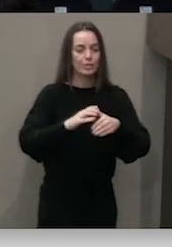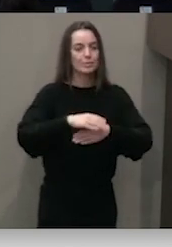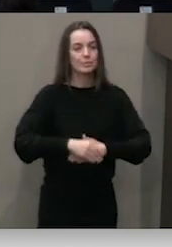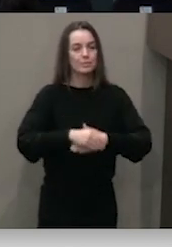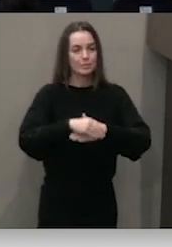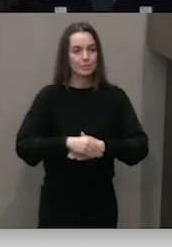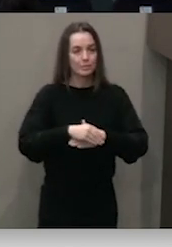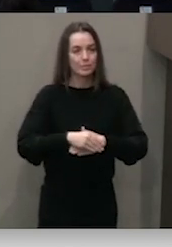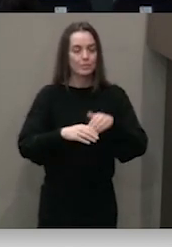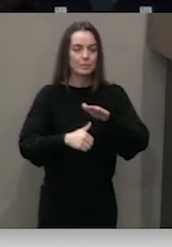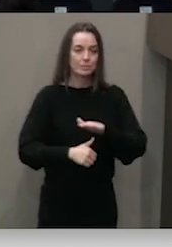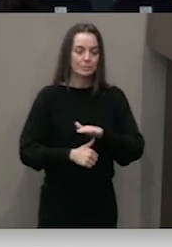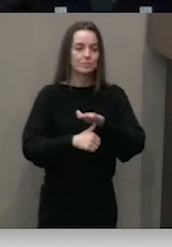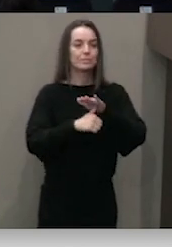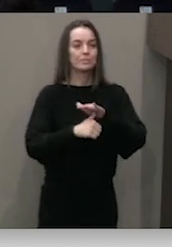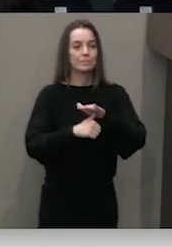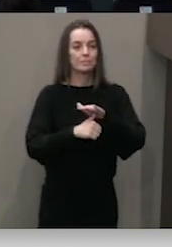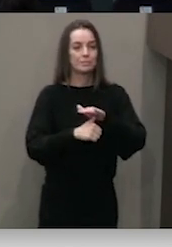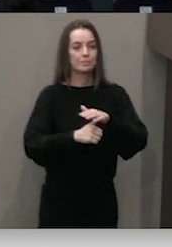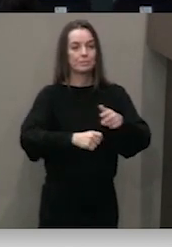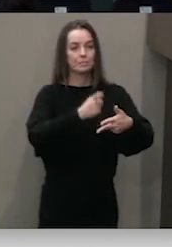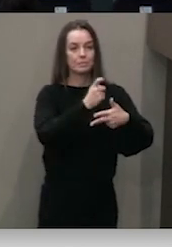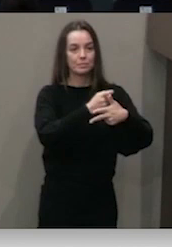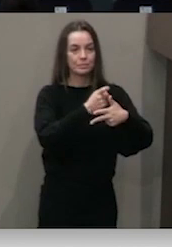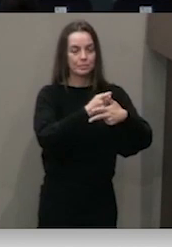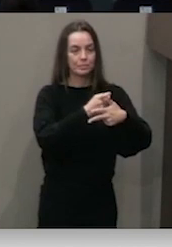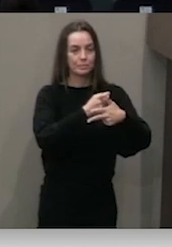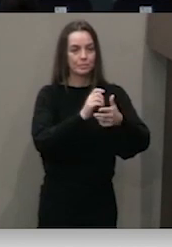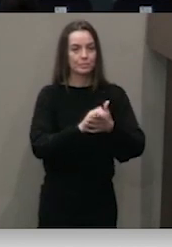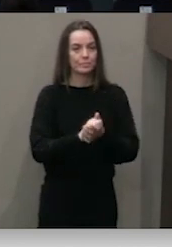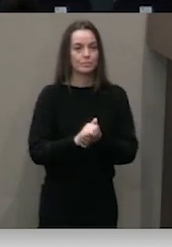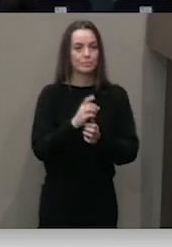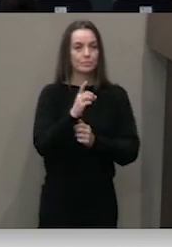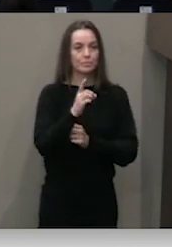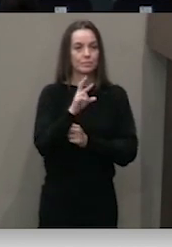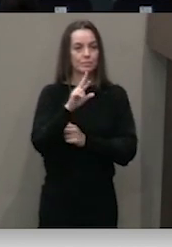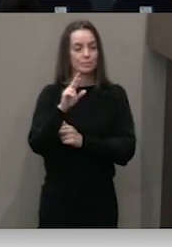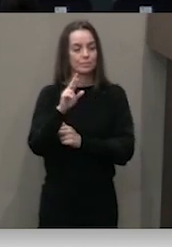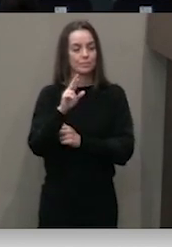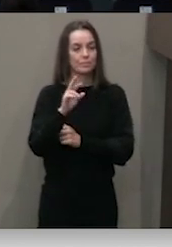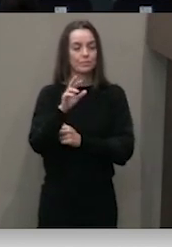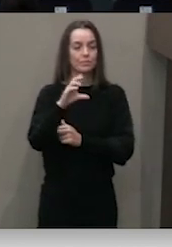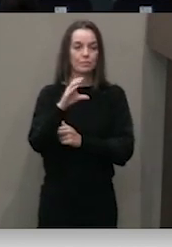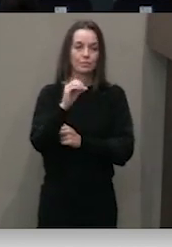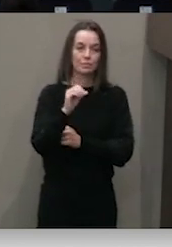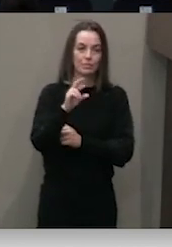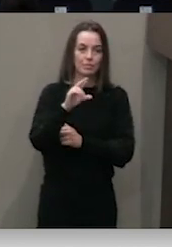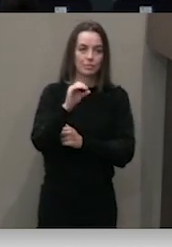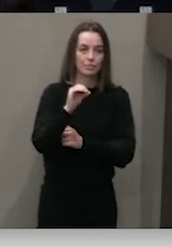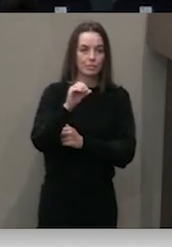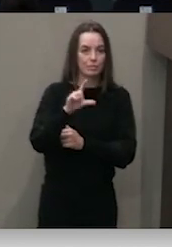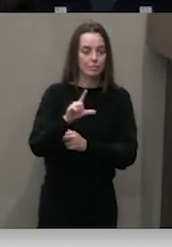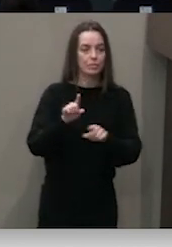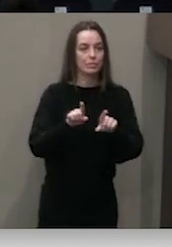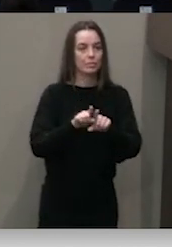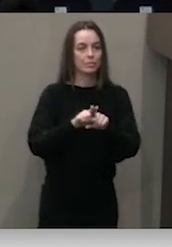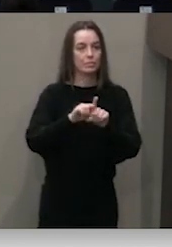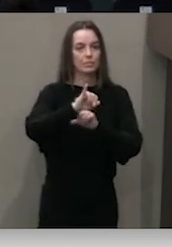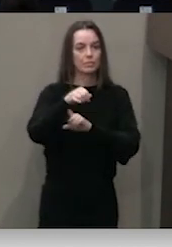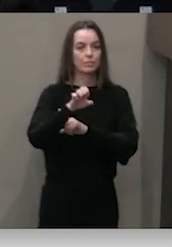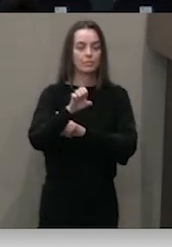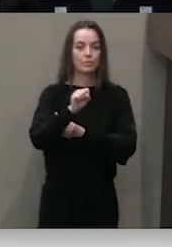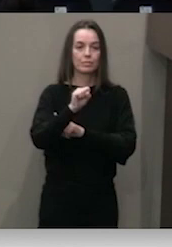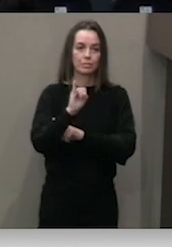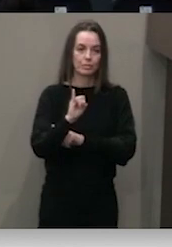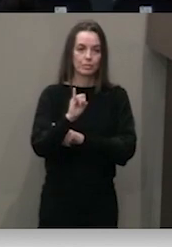Poder Executivo, né? Doutora Carol e o secretário Giese. Mas nesta linha dos meus colegas aqui,